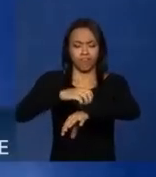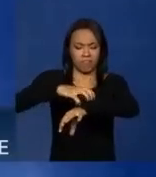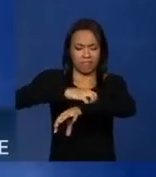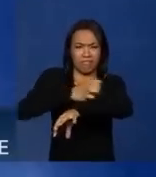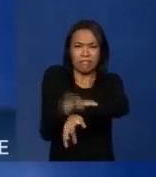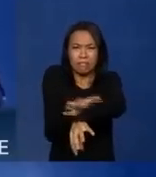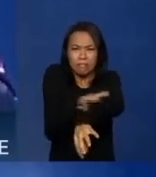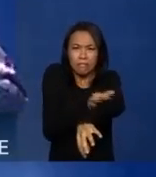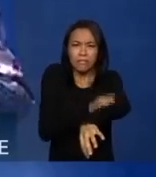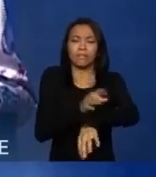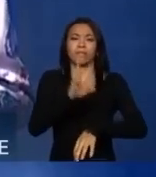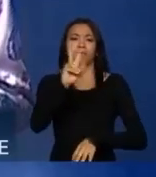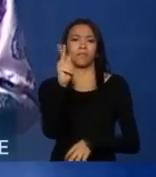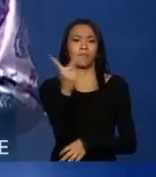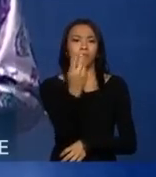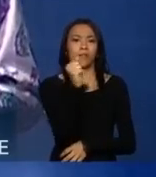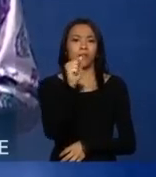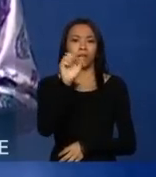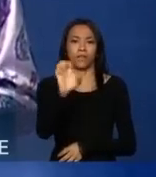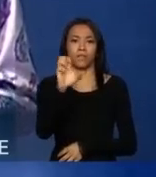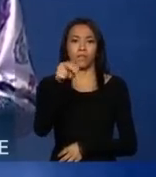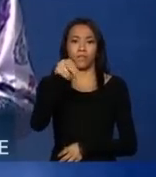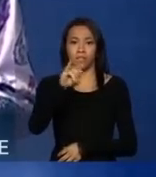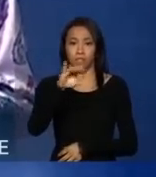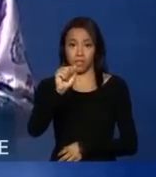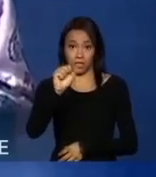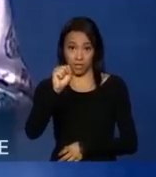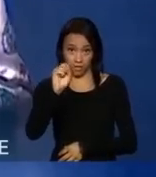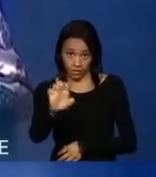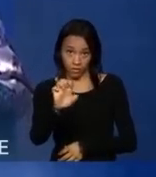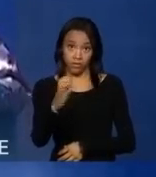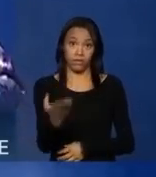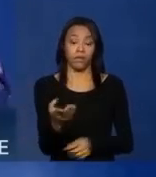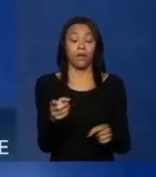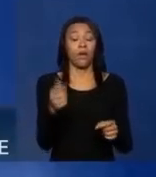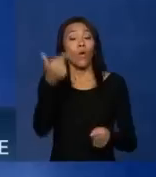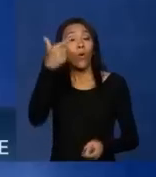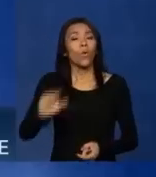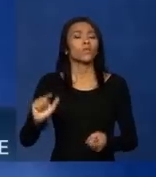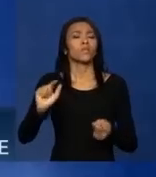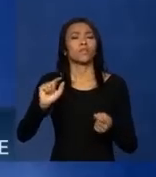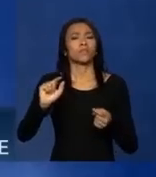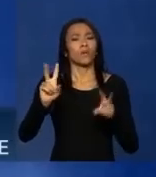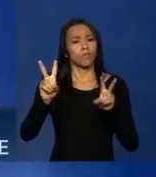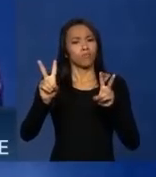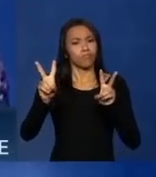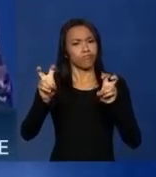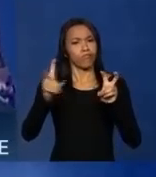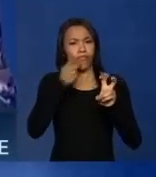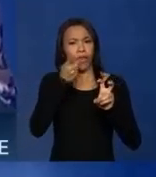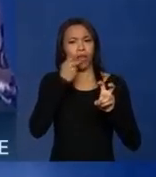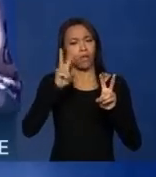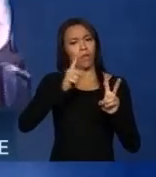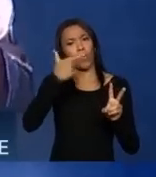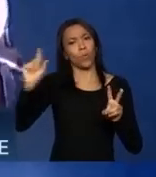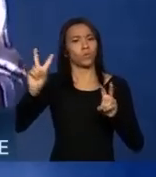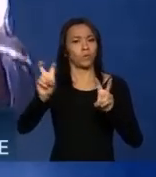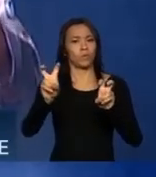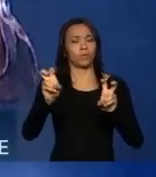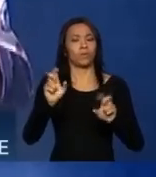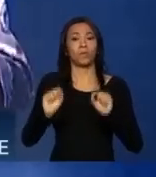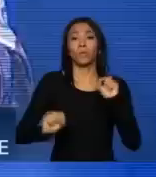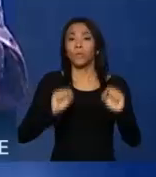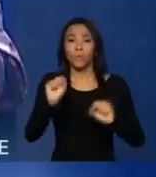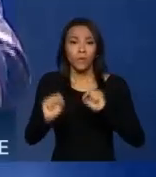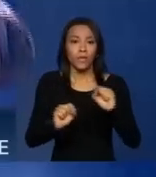E agora, eu queria destacar uma questão que é uma